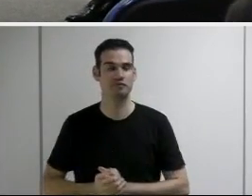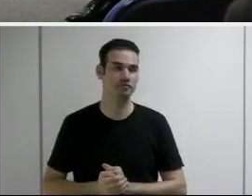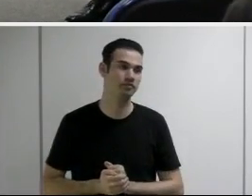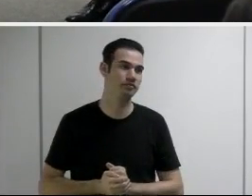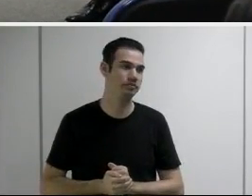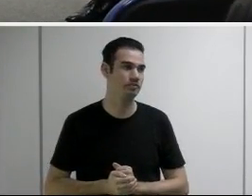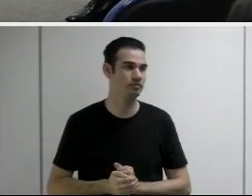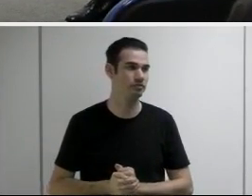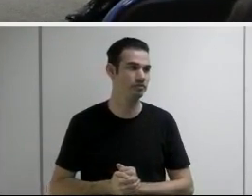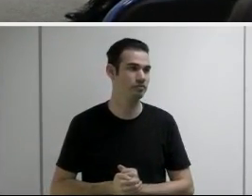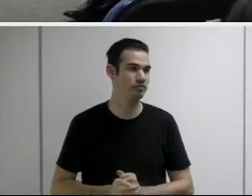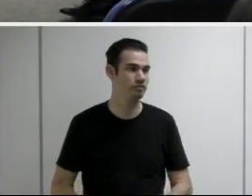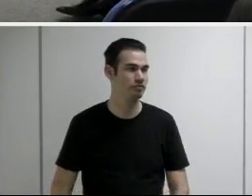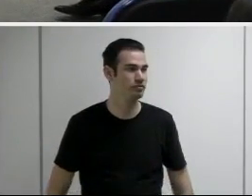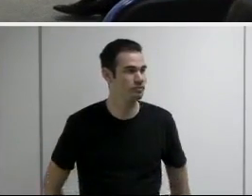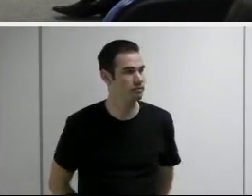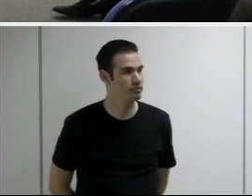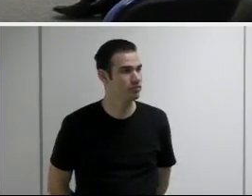isso, obrigado. Obrigado, Jorge.